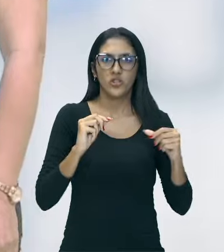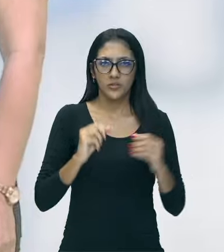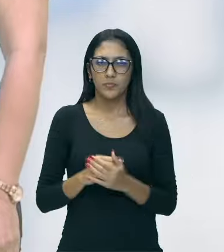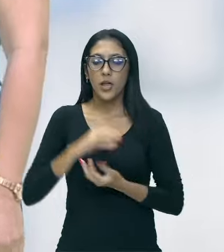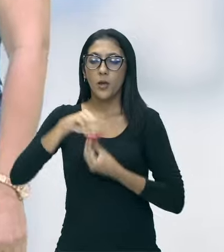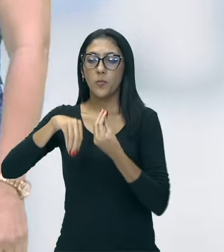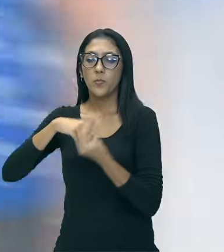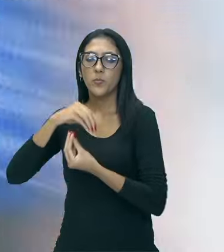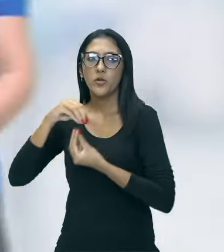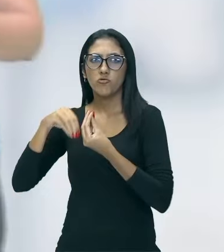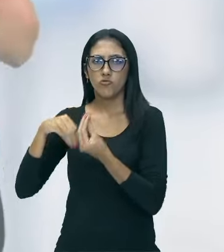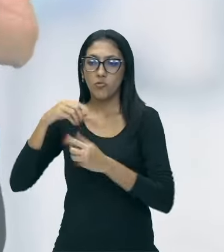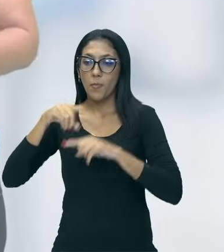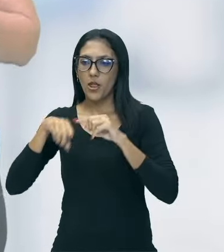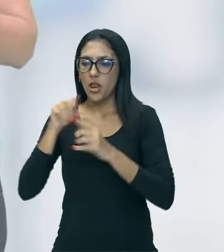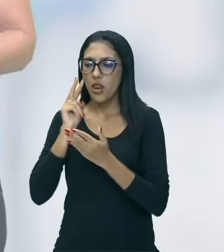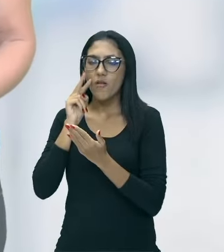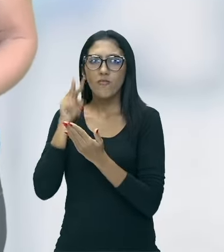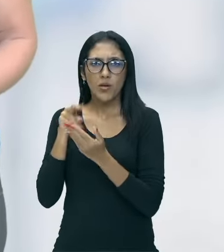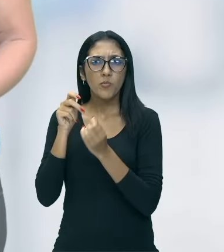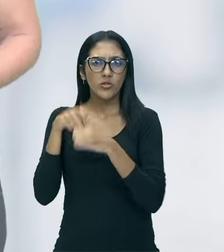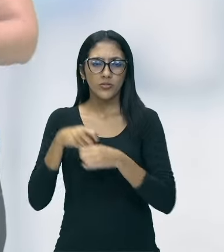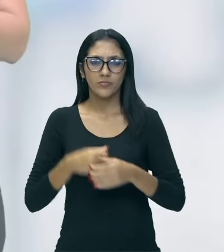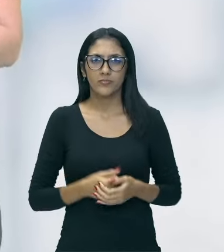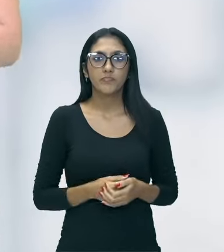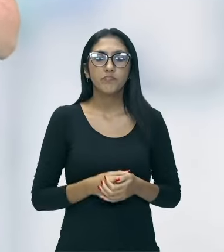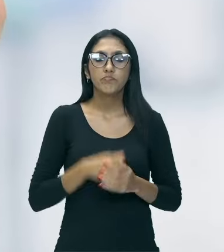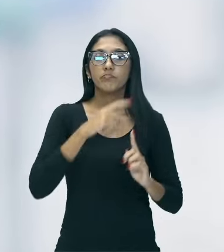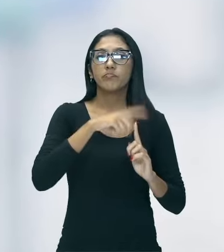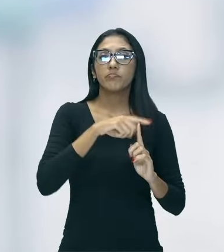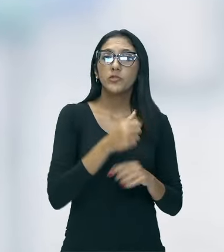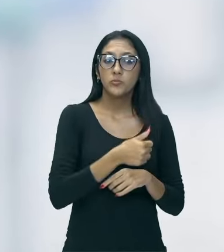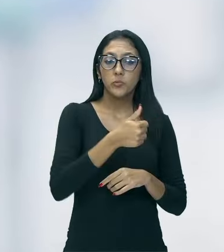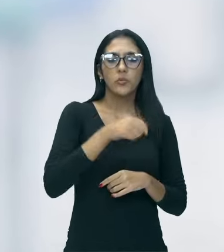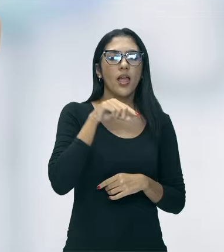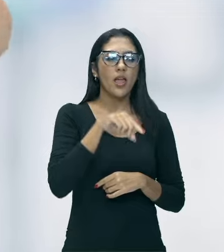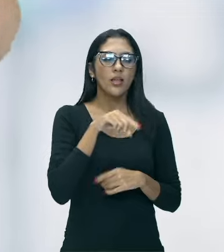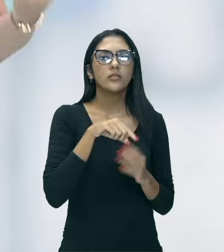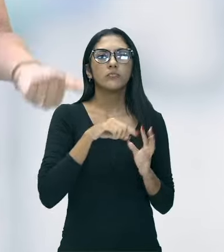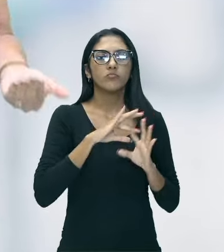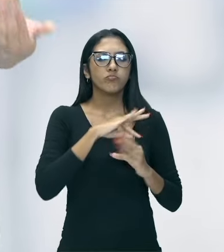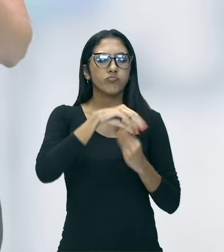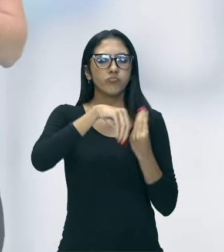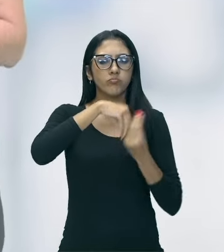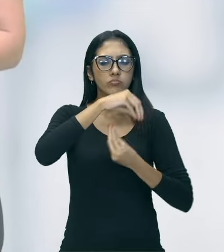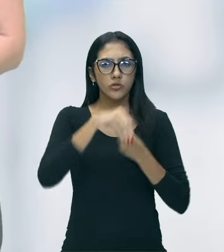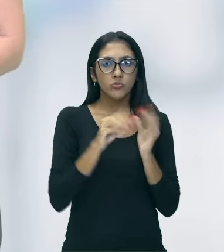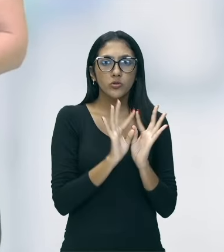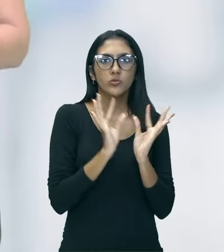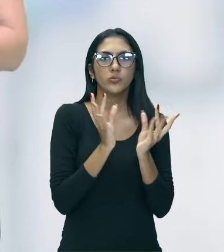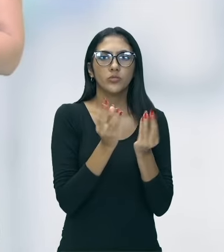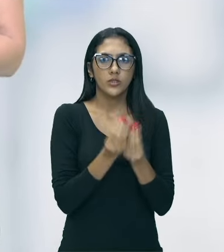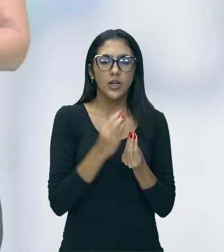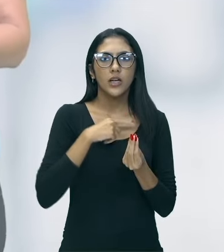misturas heterogêneas. Numa mistura homogênea, todas as substâncias estão